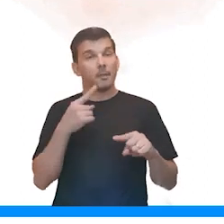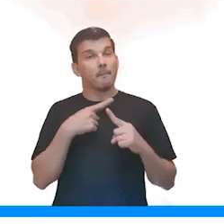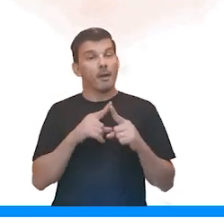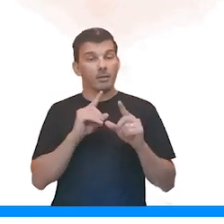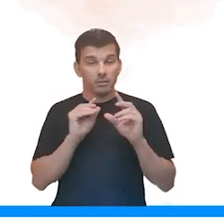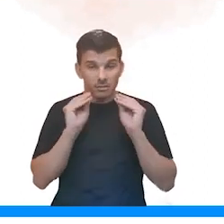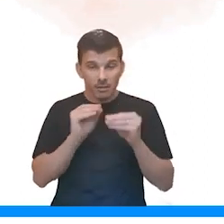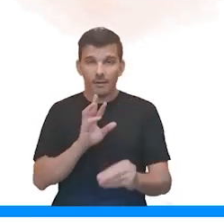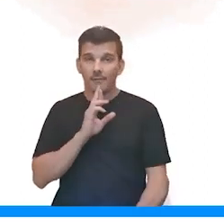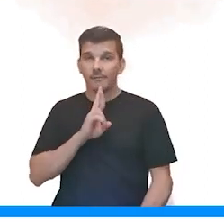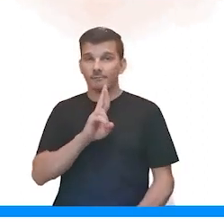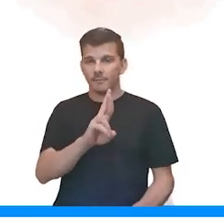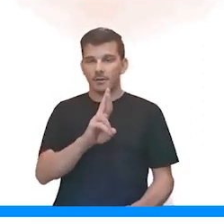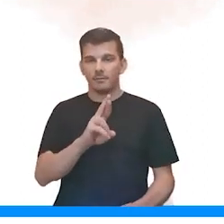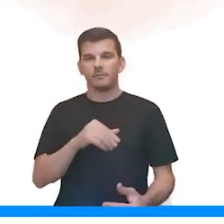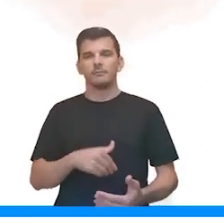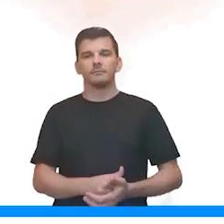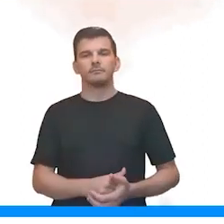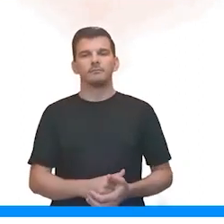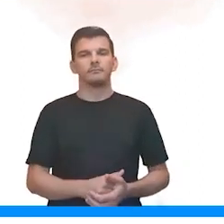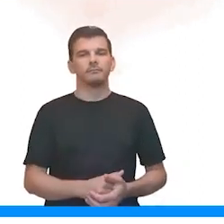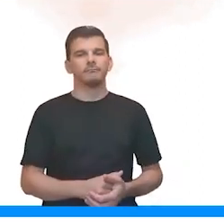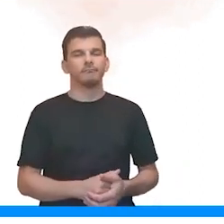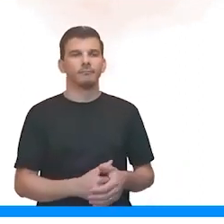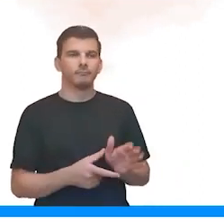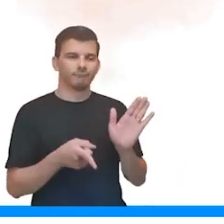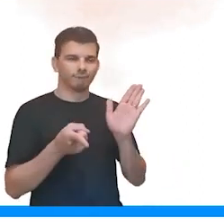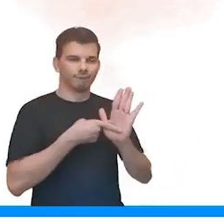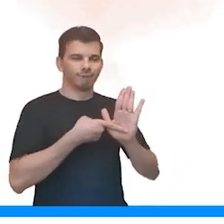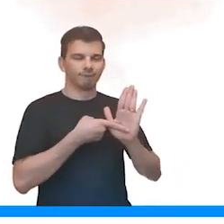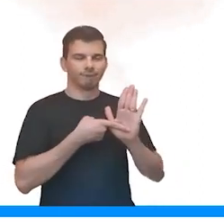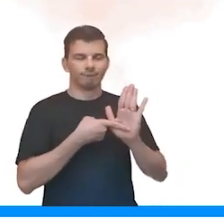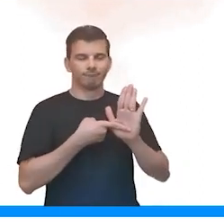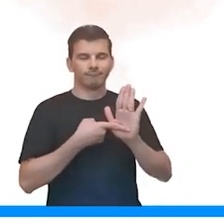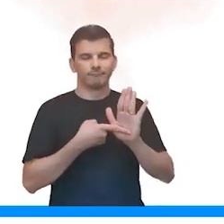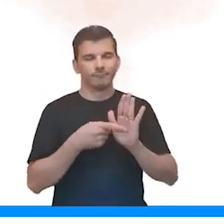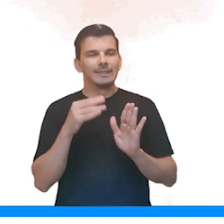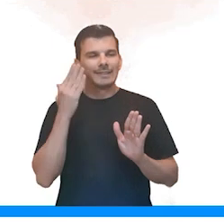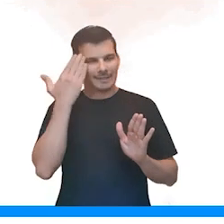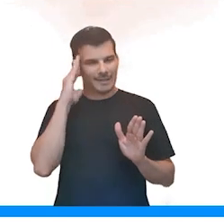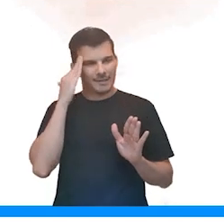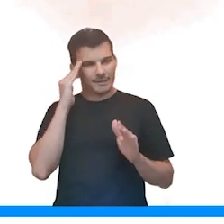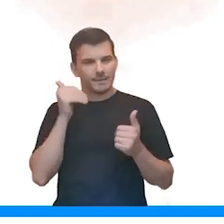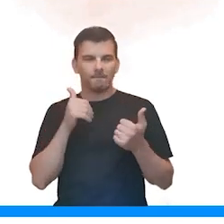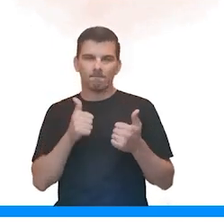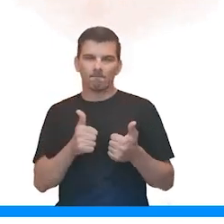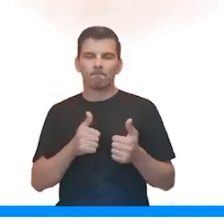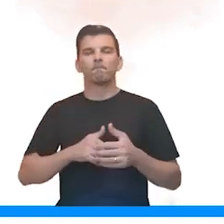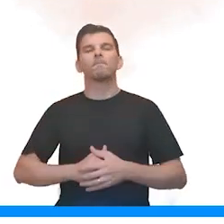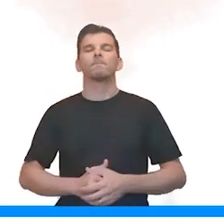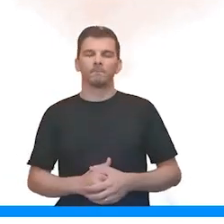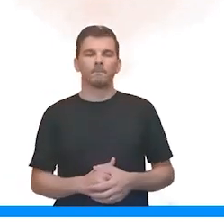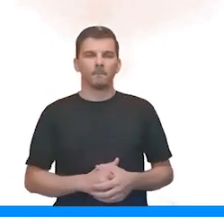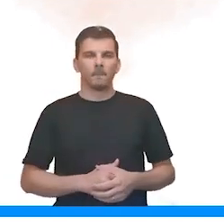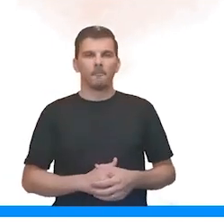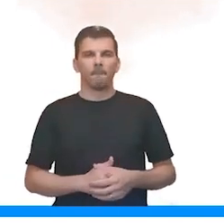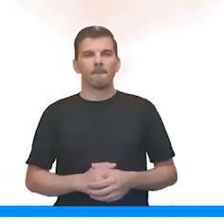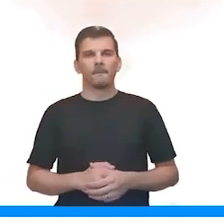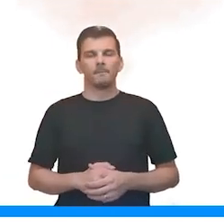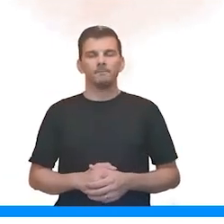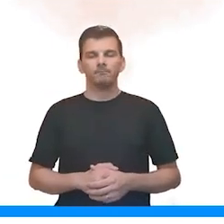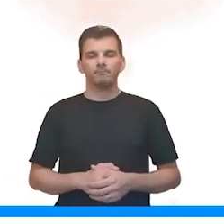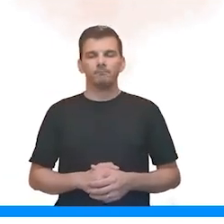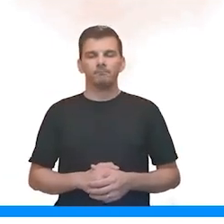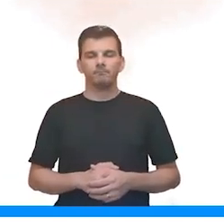do jeitinho que está aí a área. Só que quando eu fosse colocar o resultado, puf, ia meter um sinal de menos ali para poder a gente